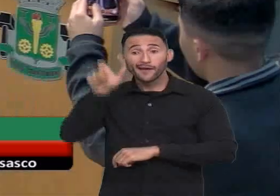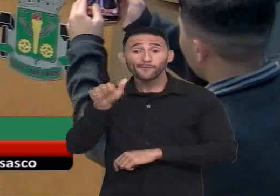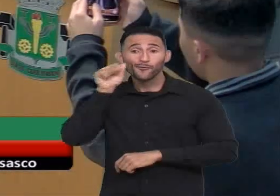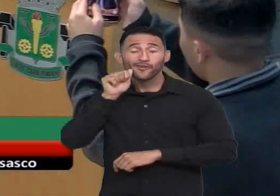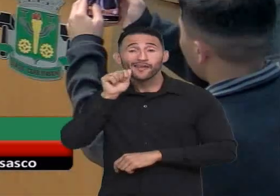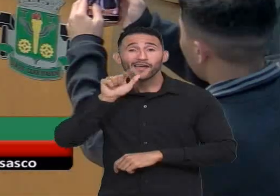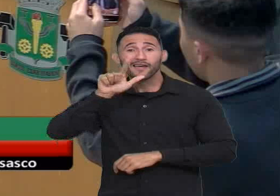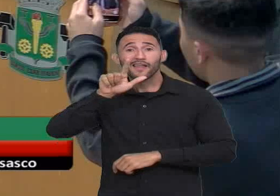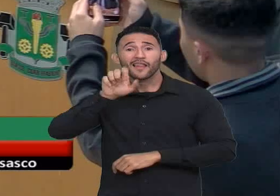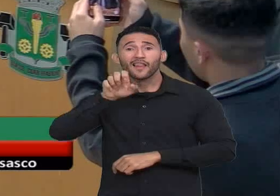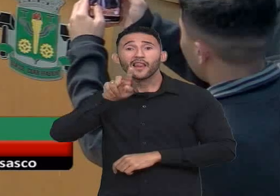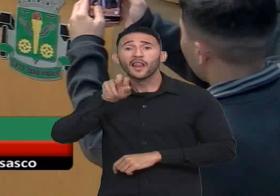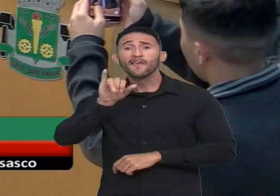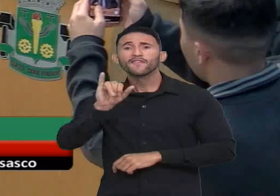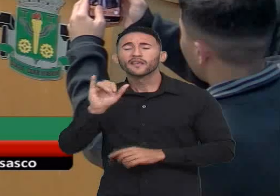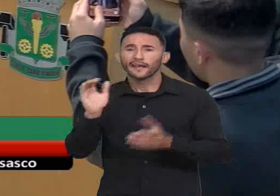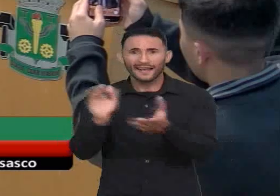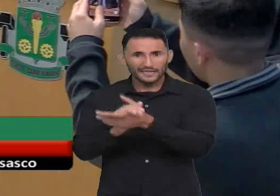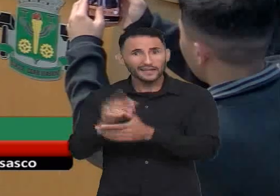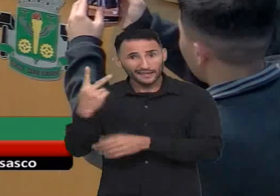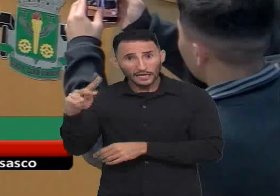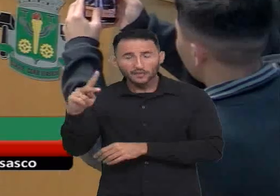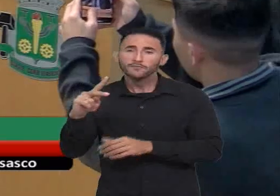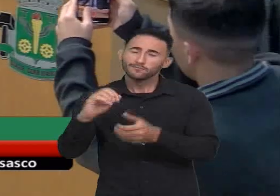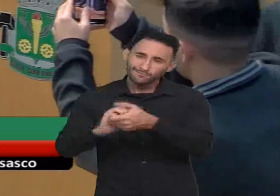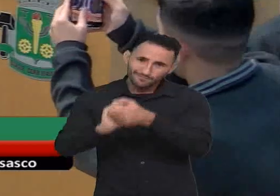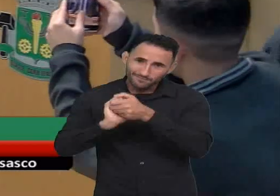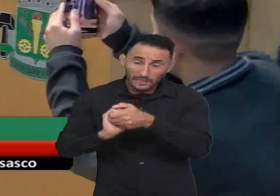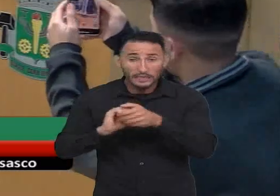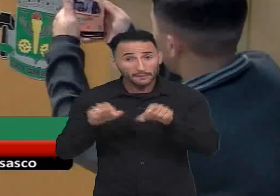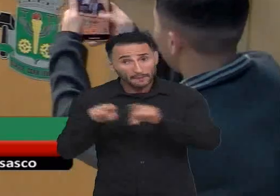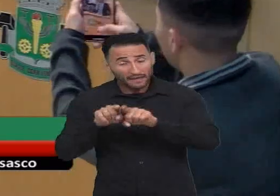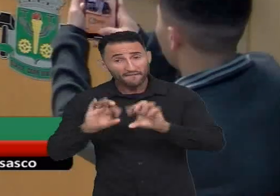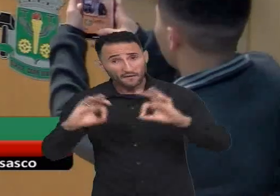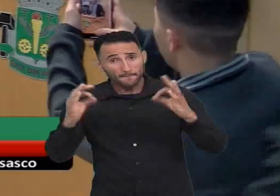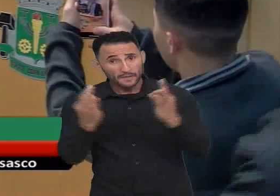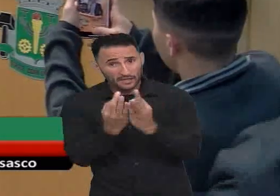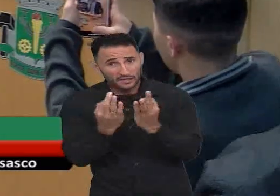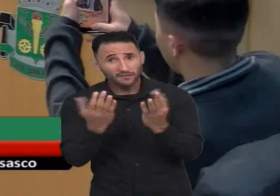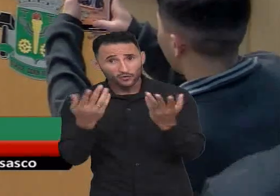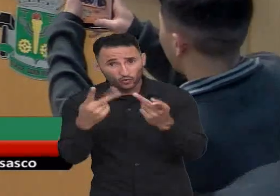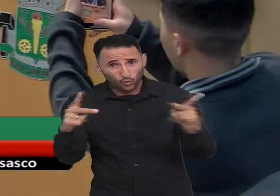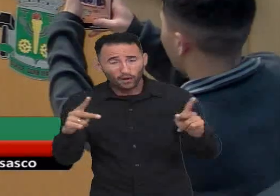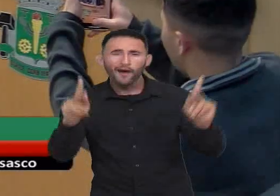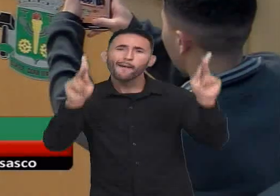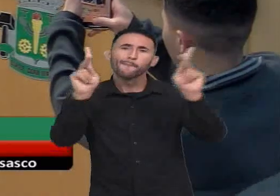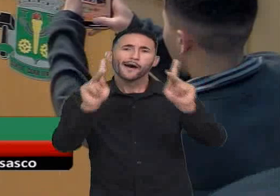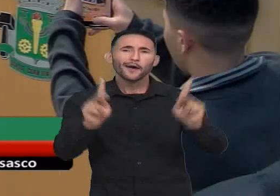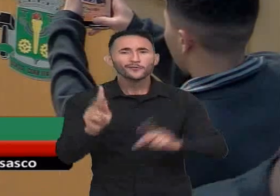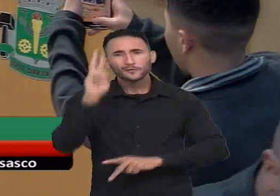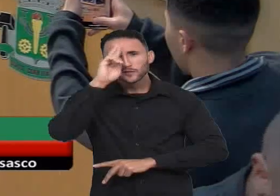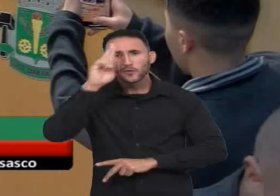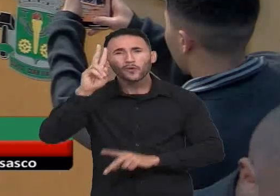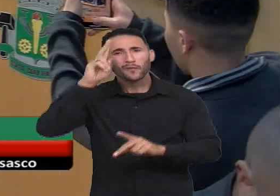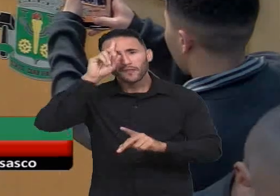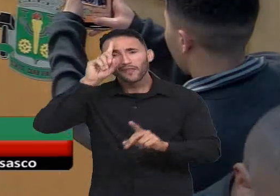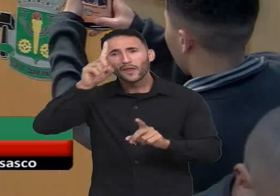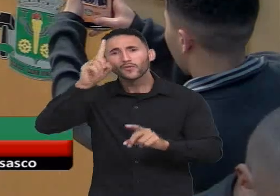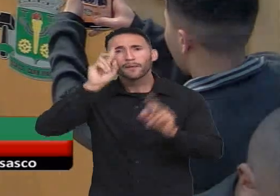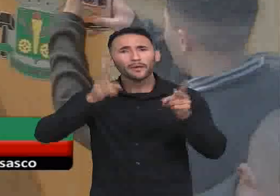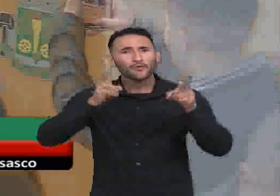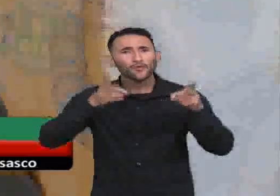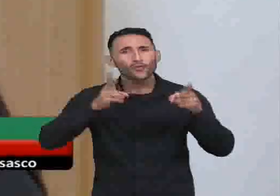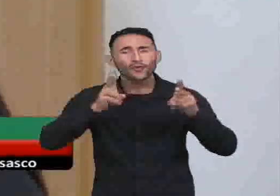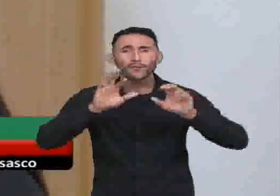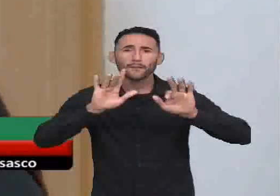acompanha hoje aí. Quero saudar você, Levi, e sua família com a paz do Senhor, que Deus continue te abençoando,